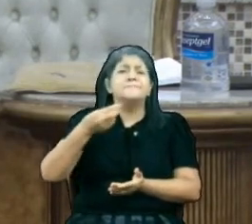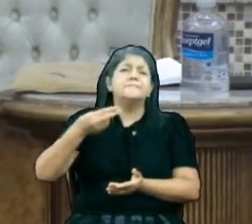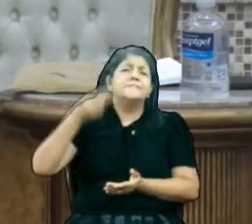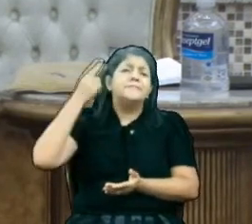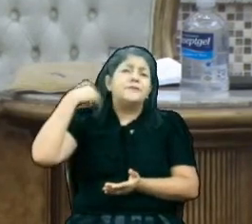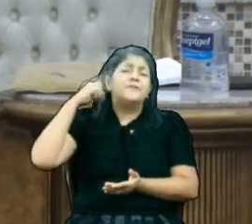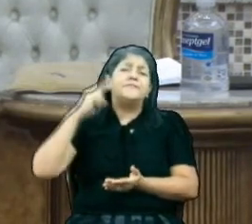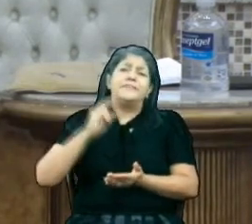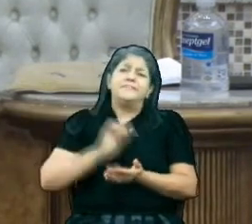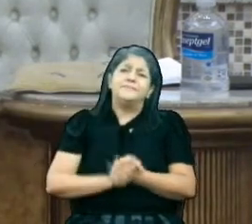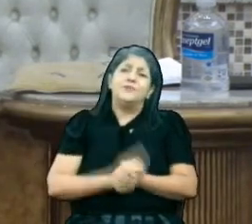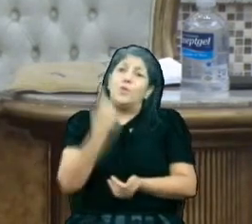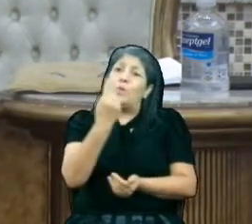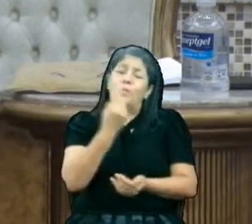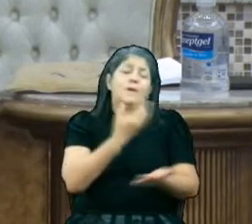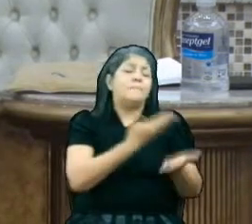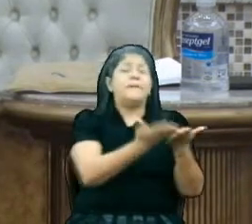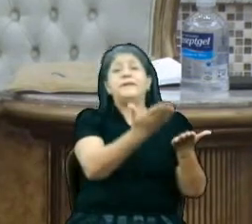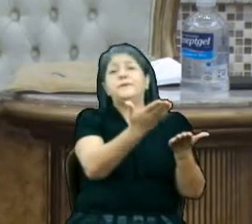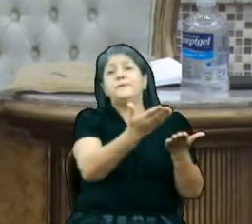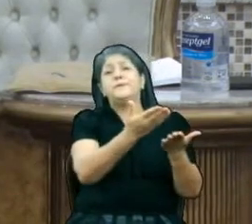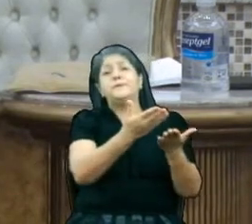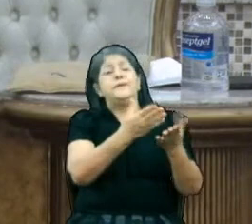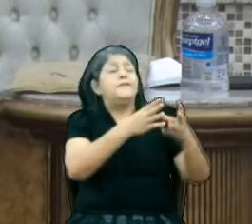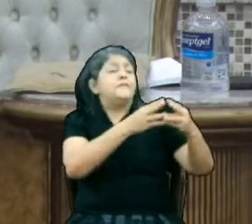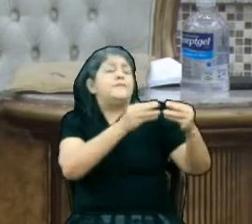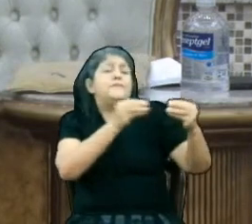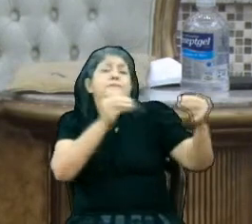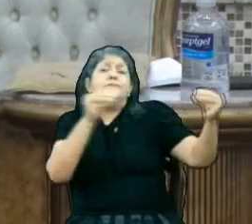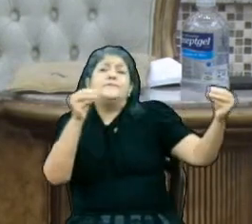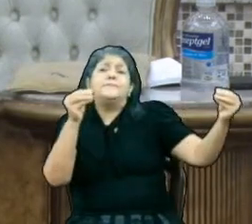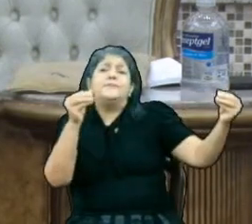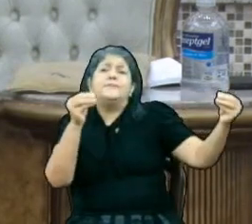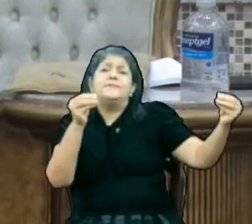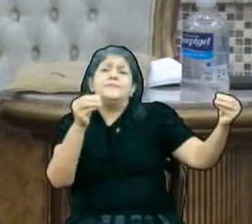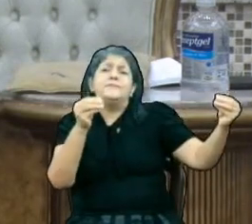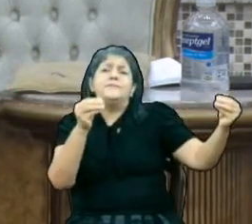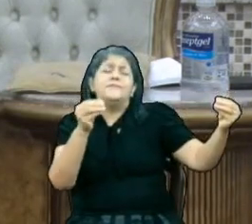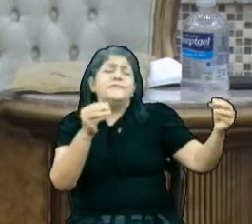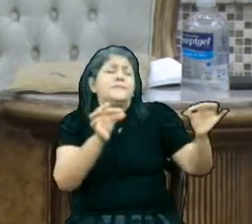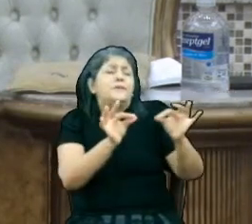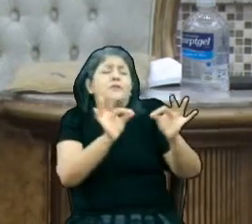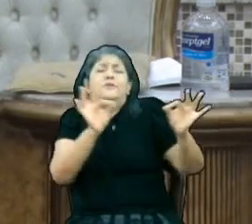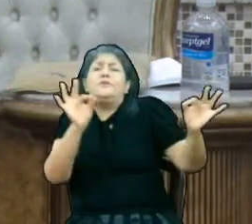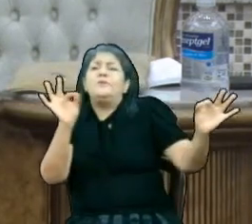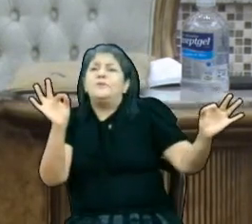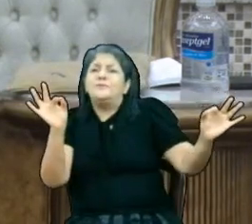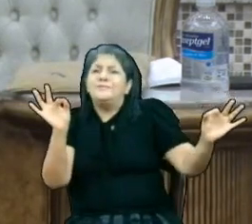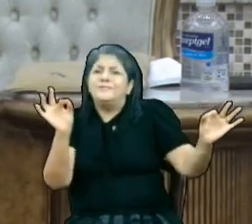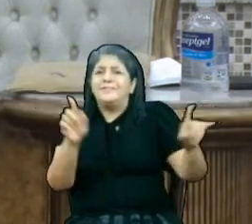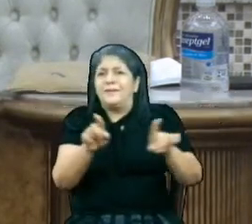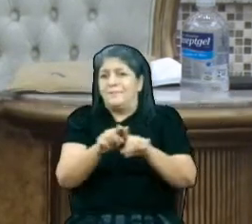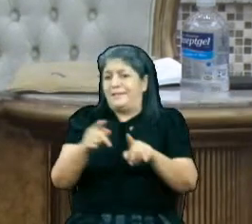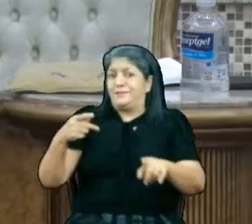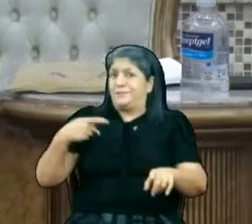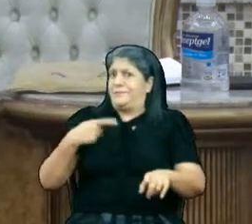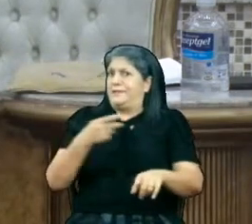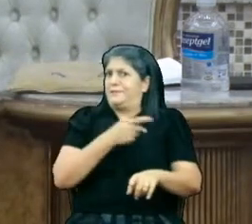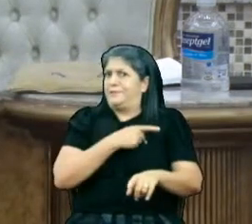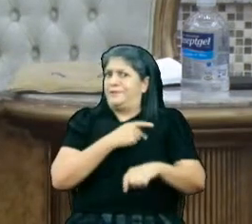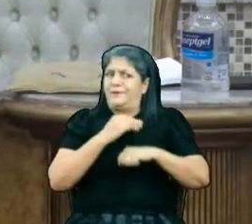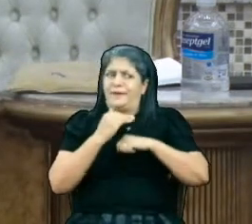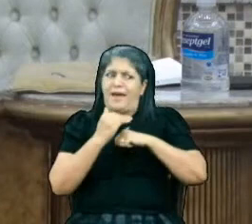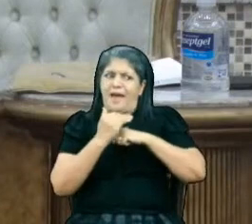nesta parábola que eu vi uma dracma ou uma moeda que se perdeu